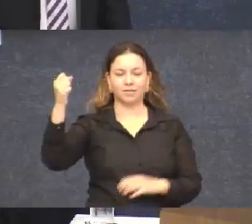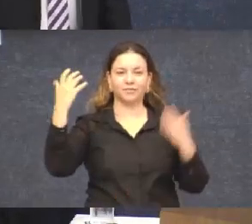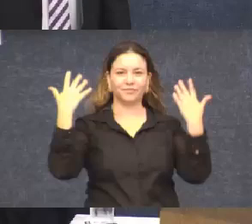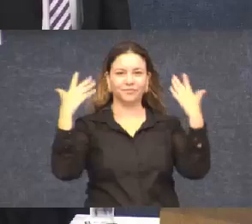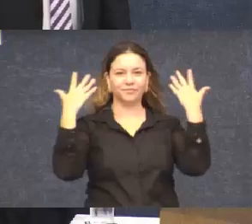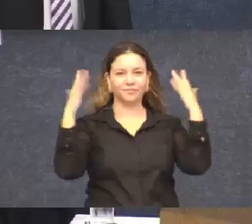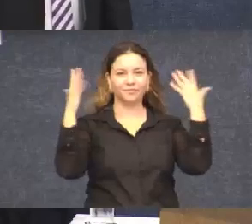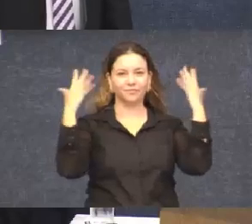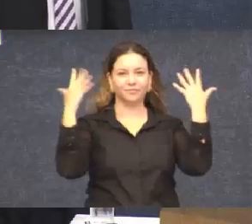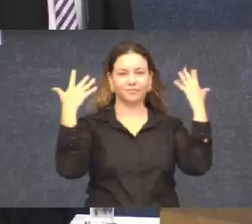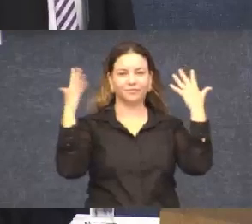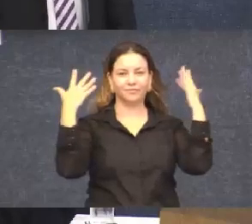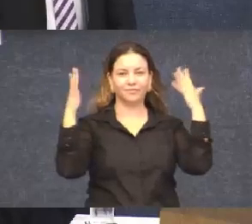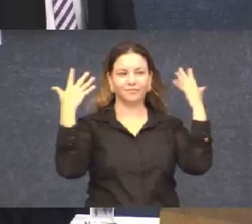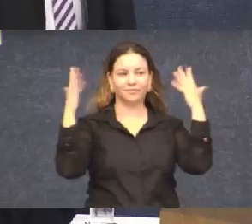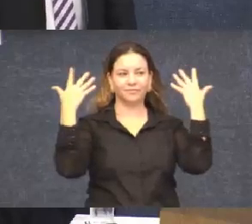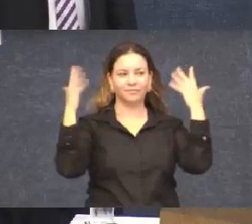saber